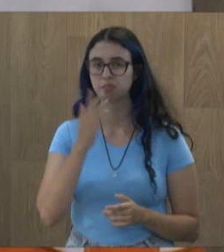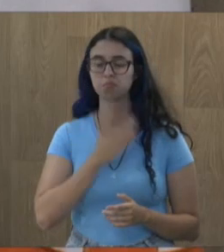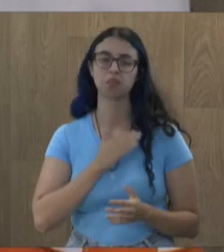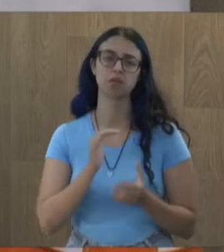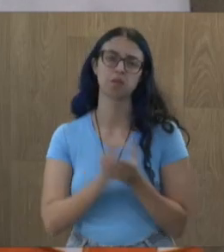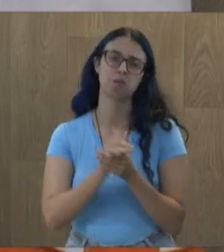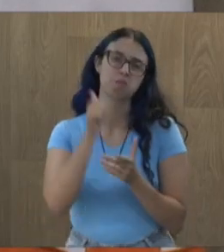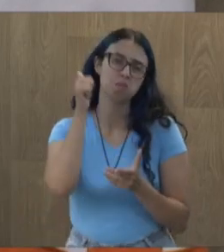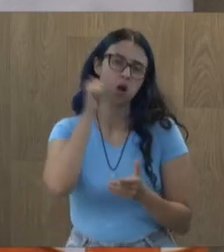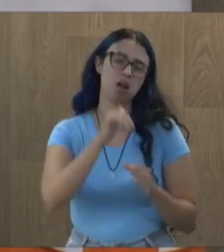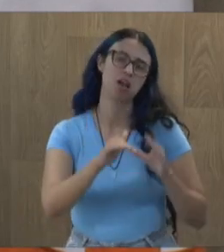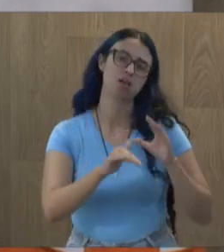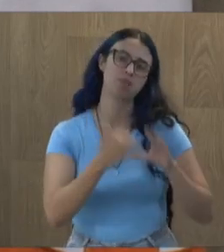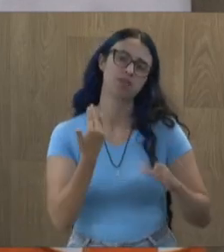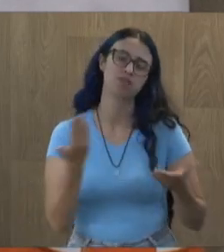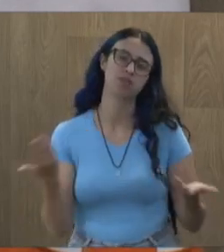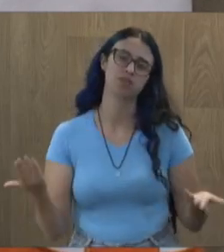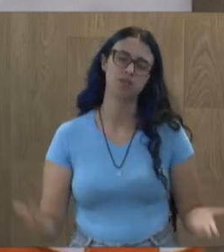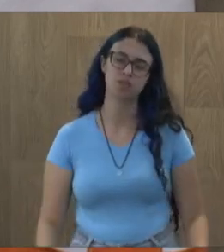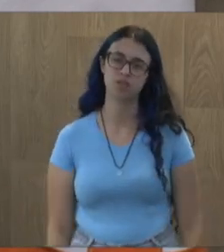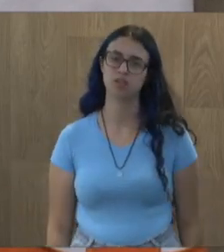mandou.